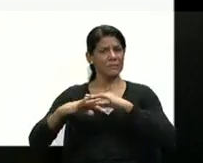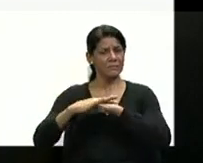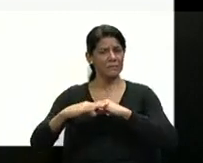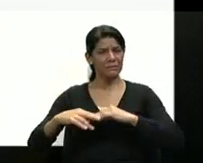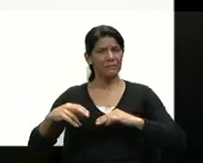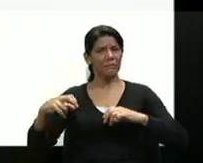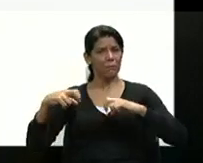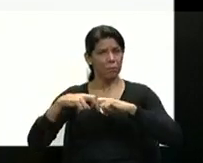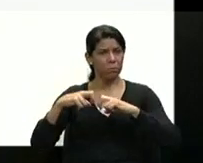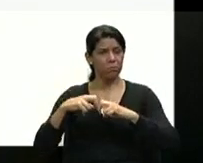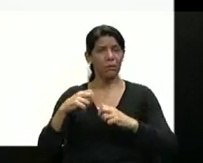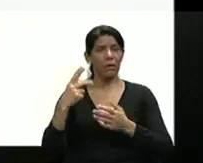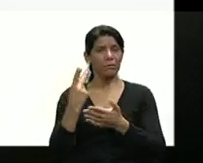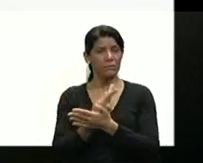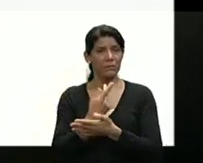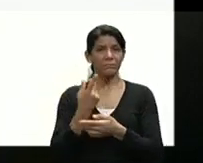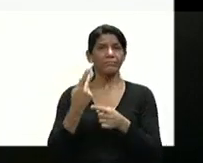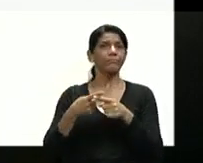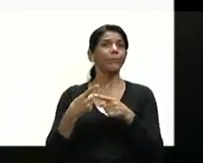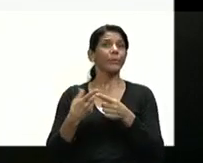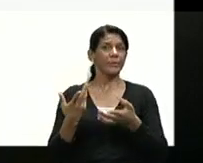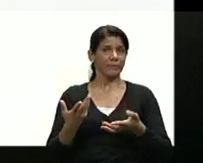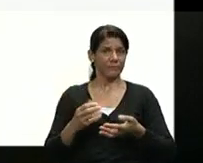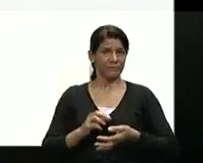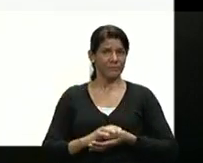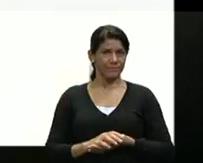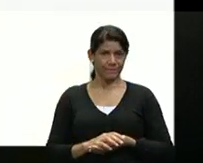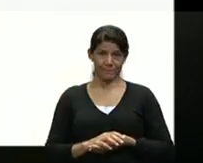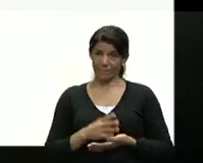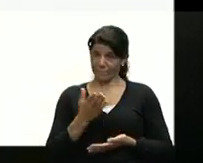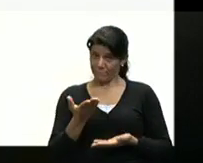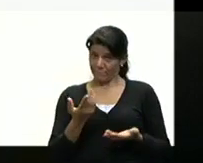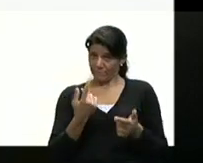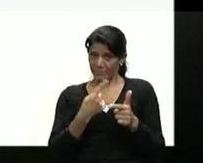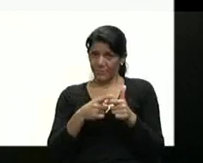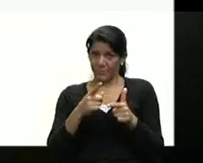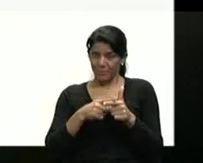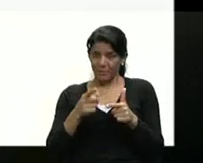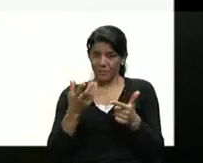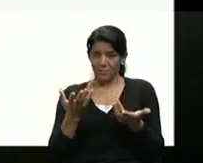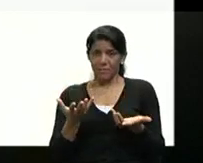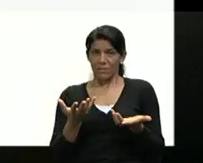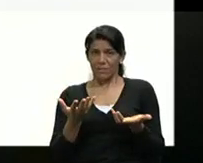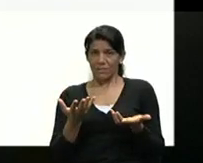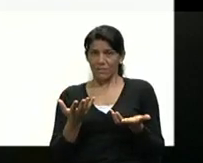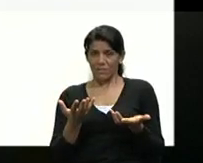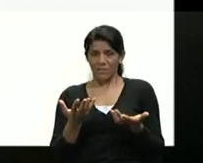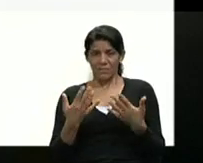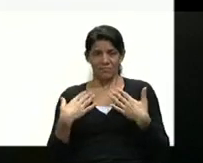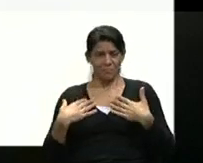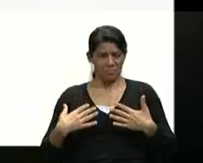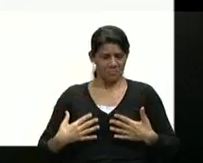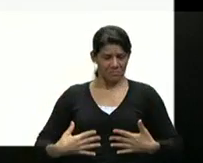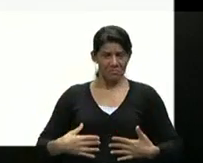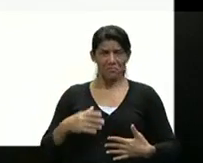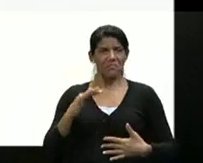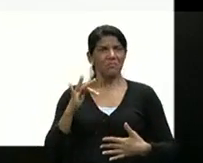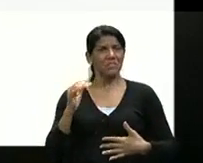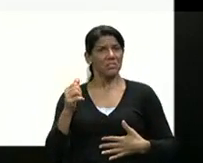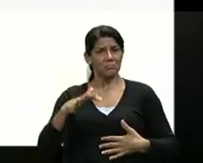esses acidentes estão ocorrendo? Né? Será por problemas físicos que eles estão